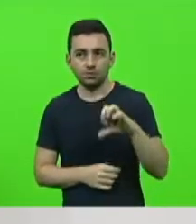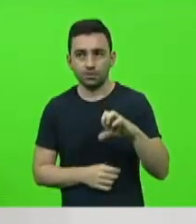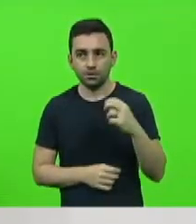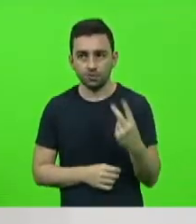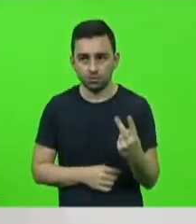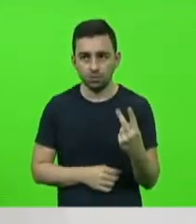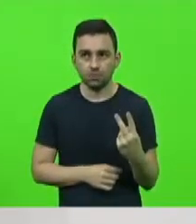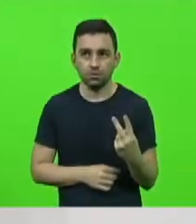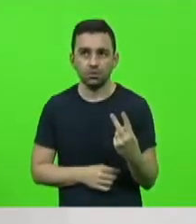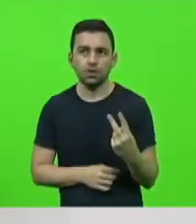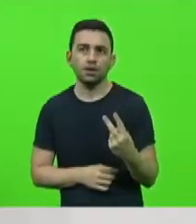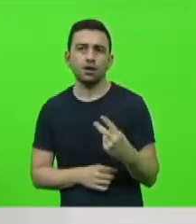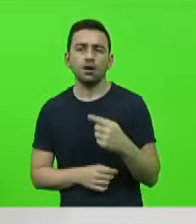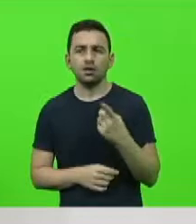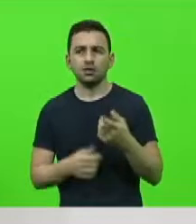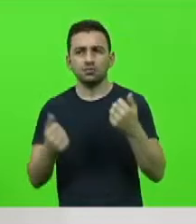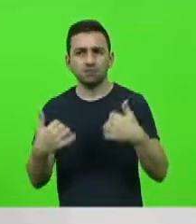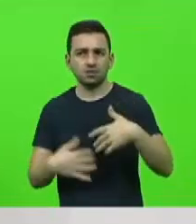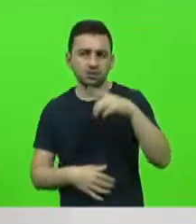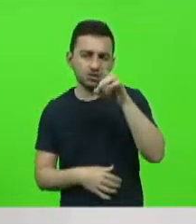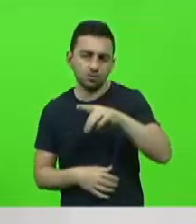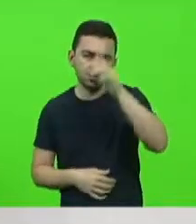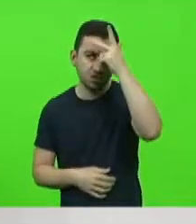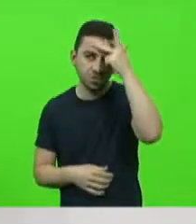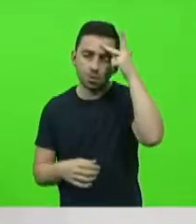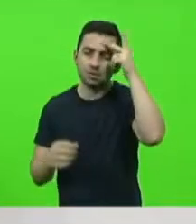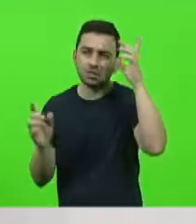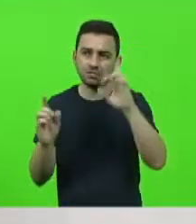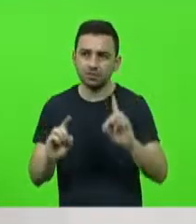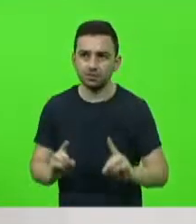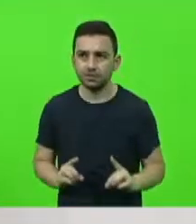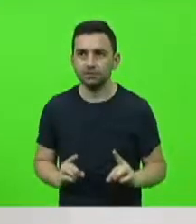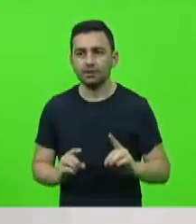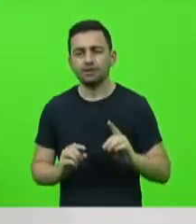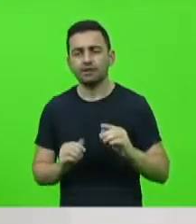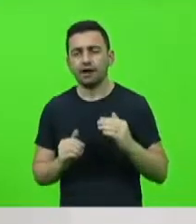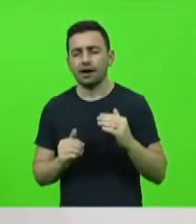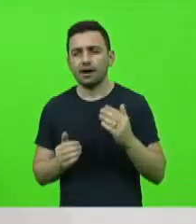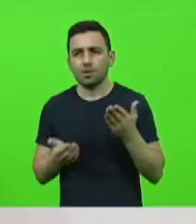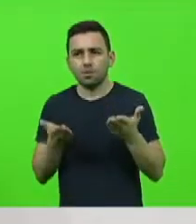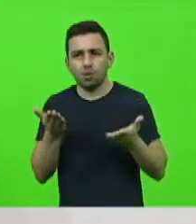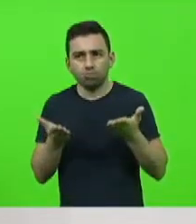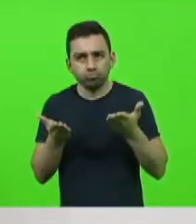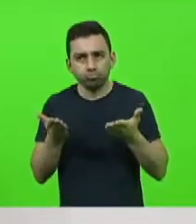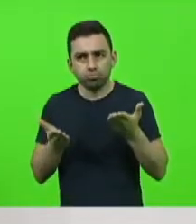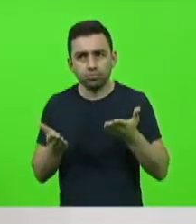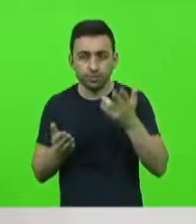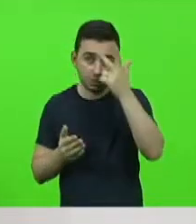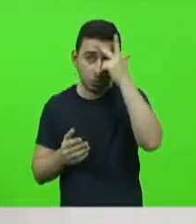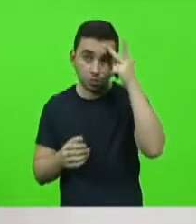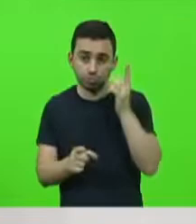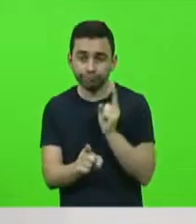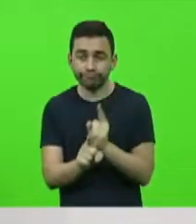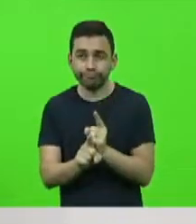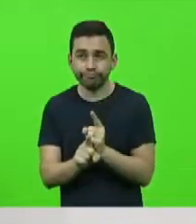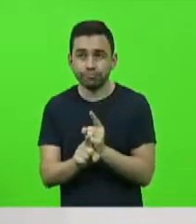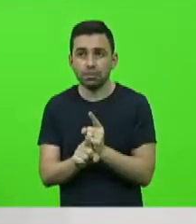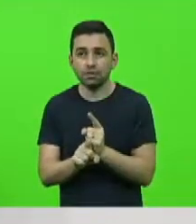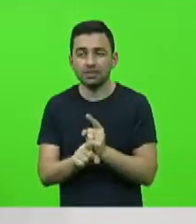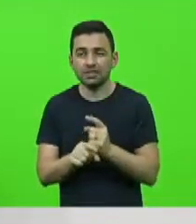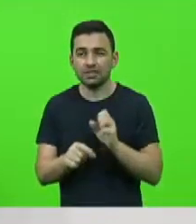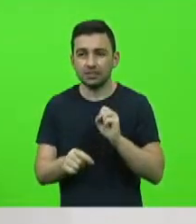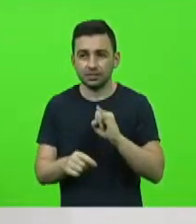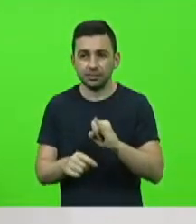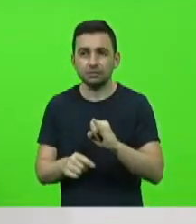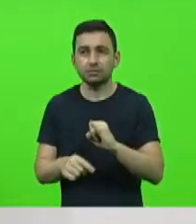que dispõe sobre os direitos da pessoa com deficiência para equiparar a pessoa diagnosticada com esclerose lateral amiotrófica